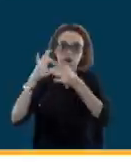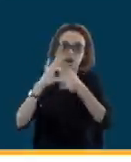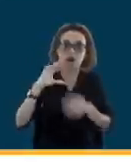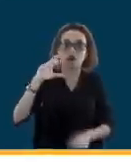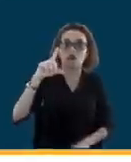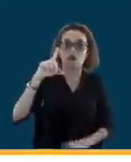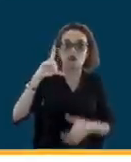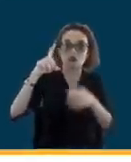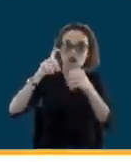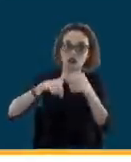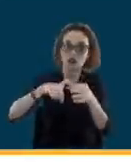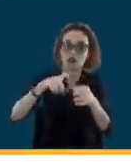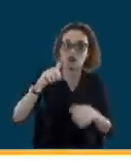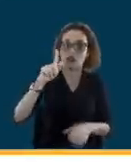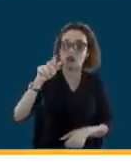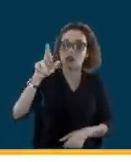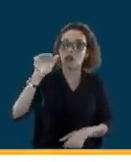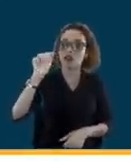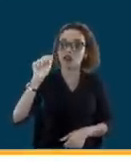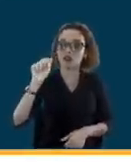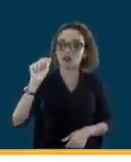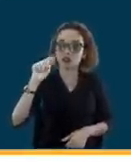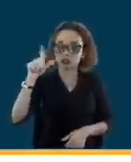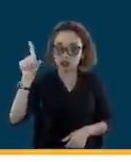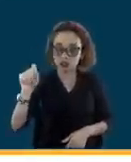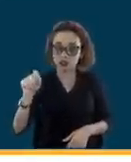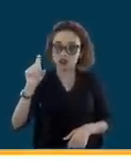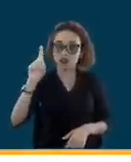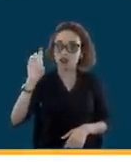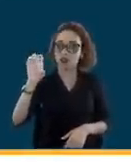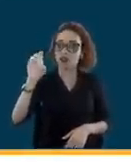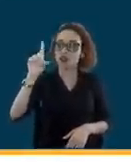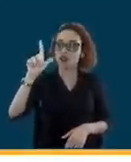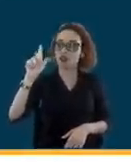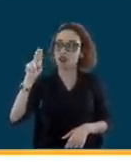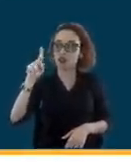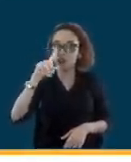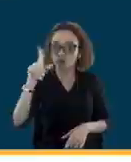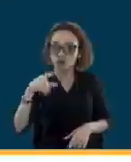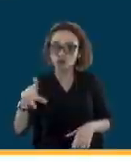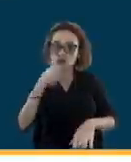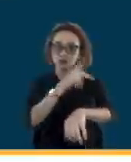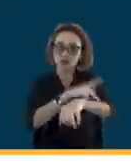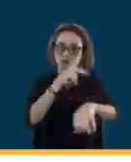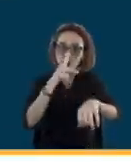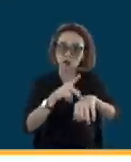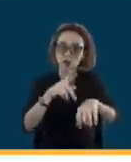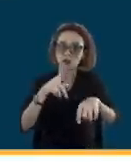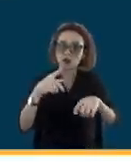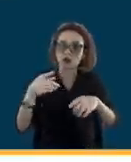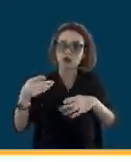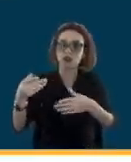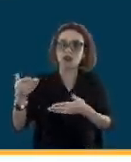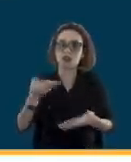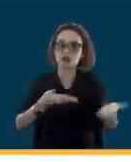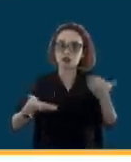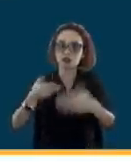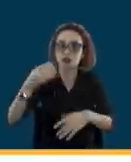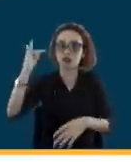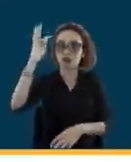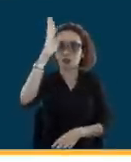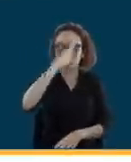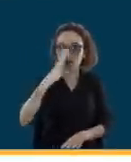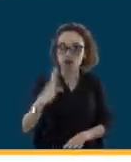Griot, de Lençóis, Bahia, que tem uma equipe também da Pedagogia Griot articulada em todo o Brasil. E é por isso que a gente consegue fazer